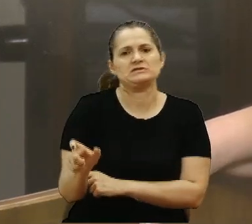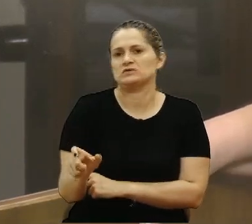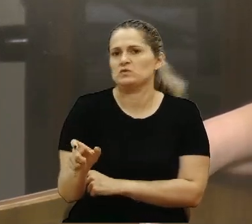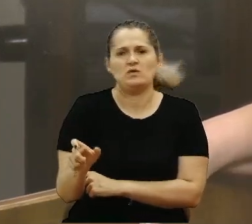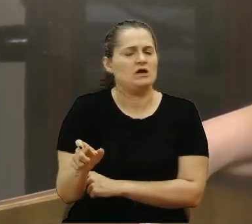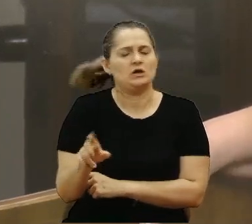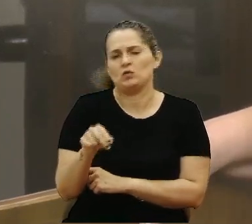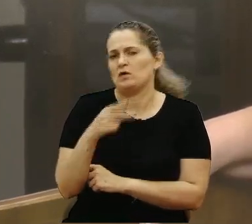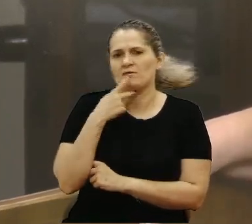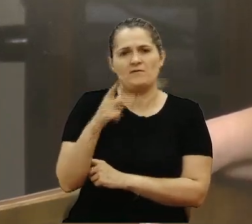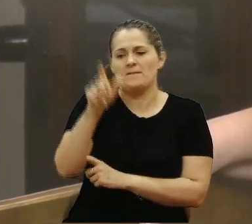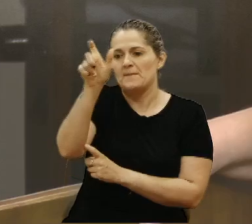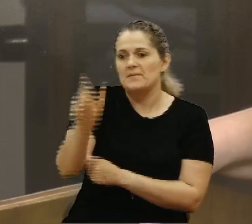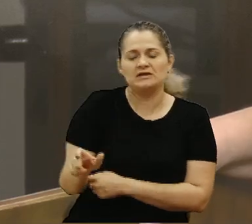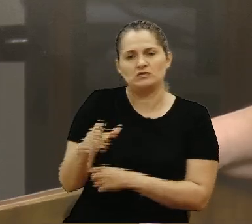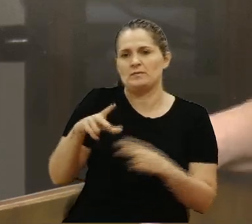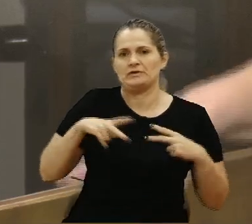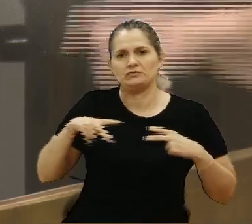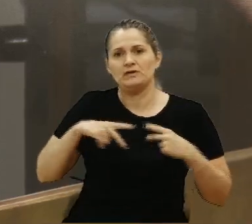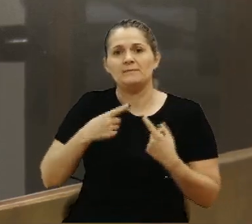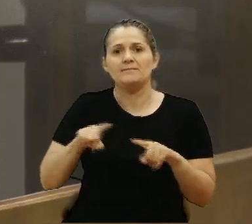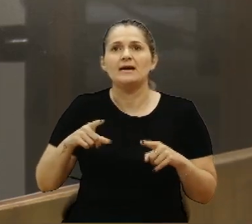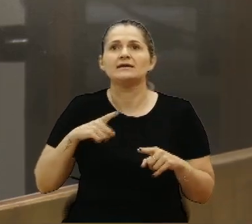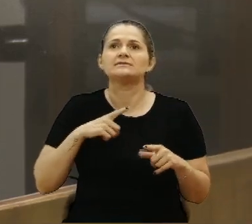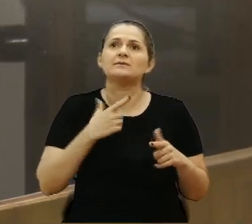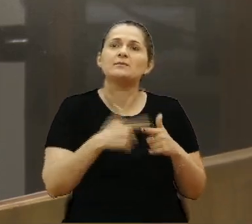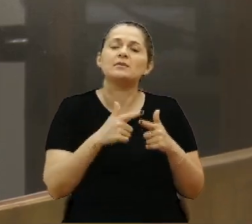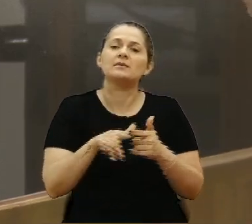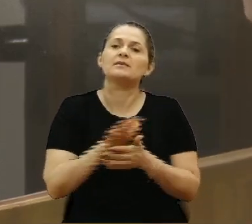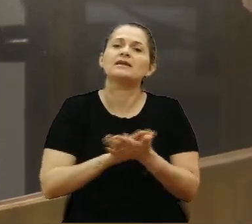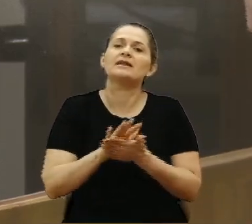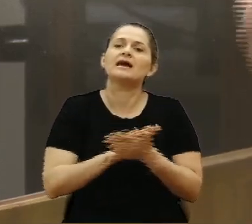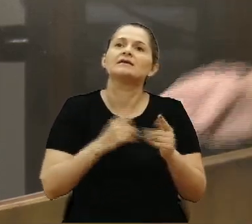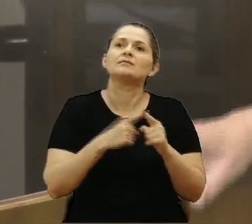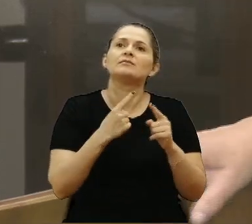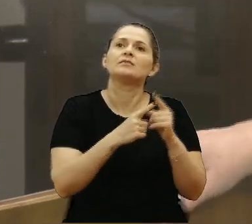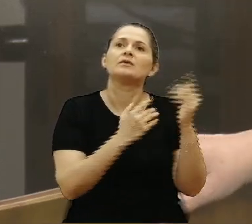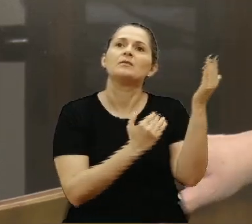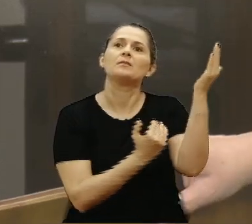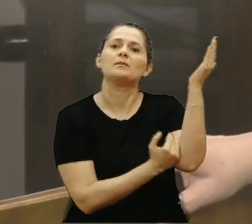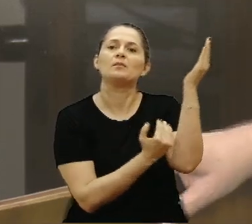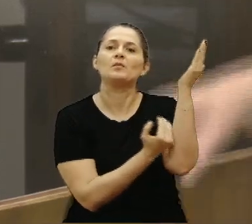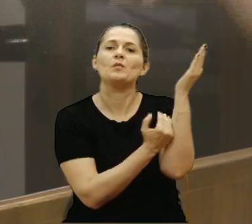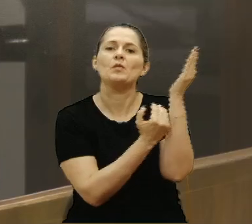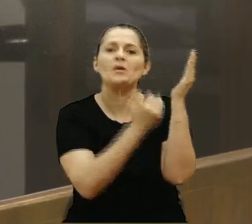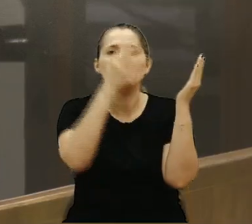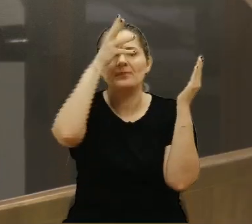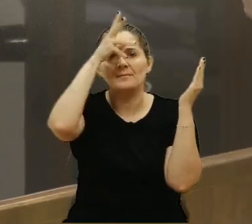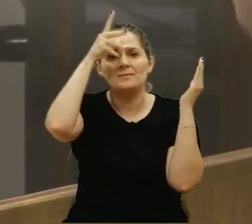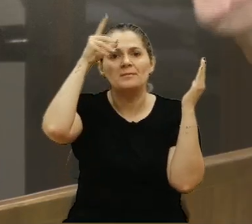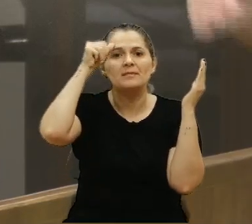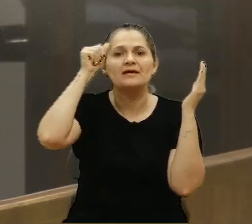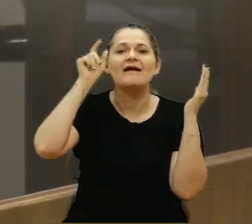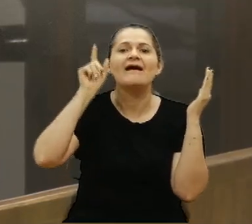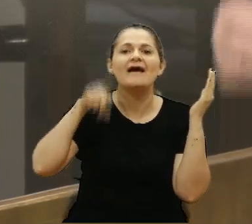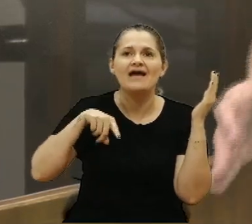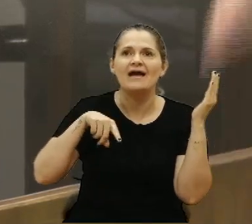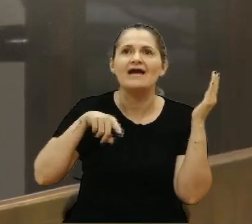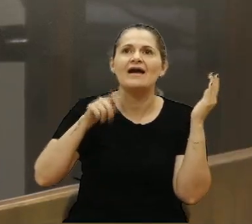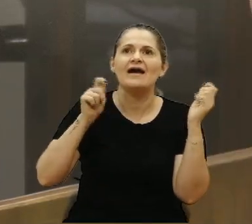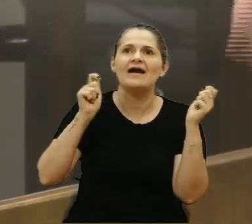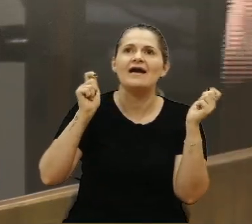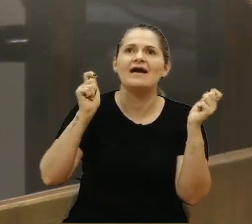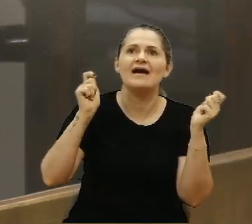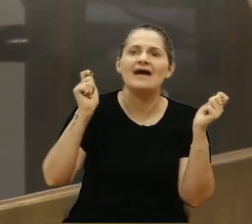isso. Mas ninguém teve problemas porque a burocracia que a gente chama do município é altamente capaz